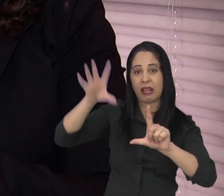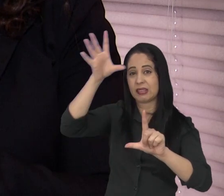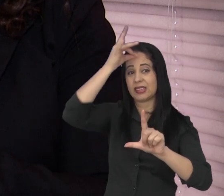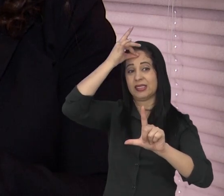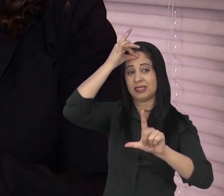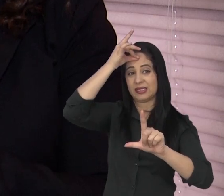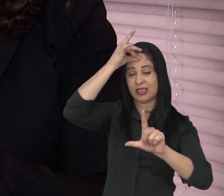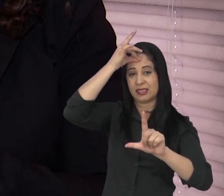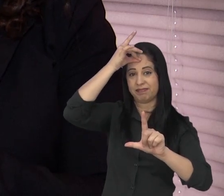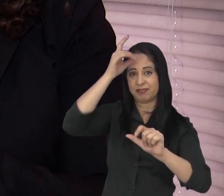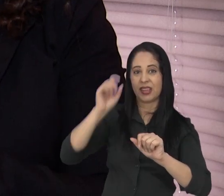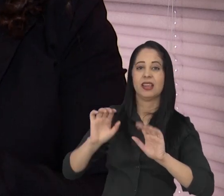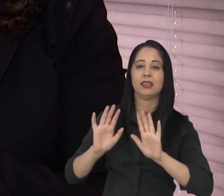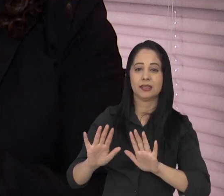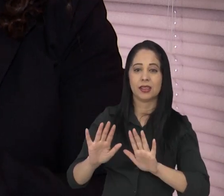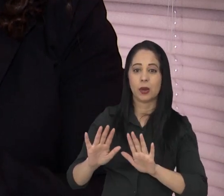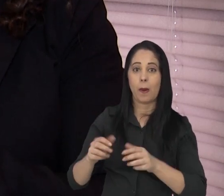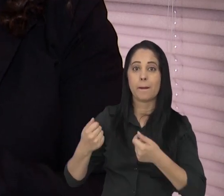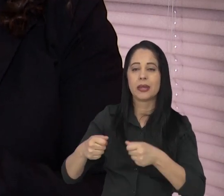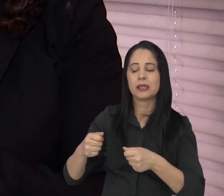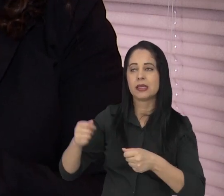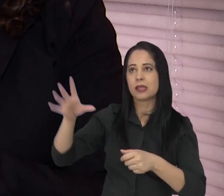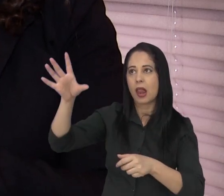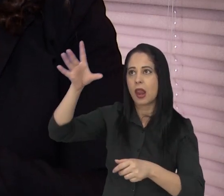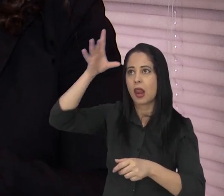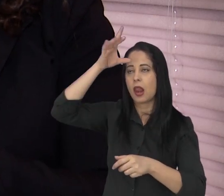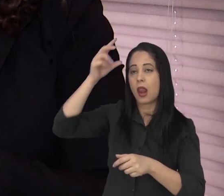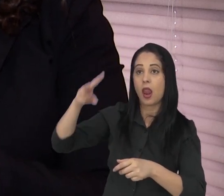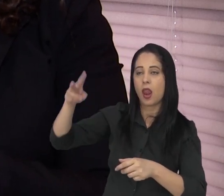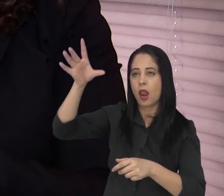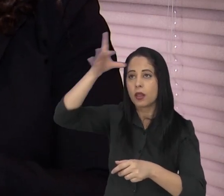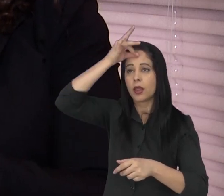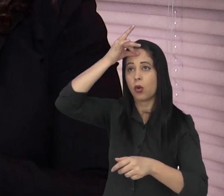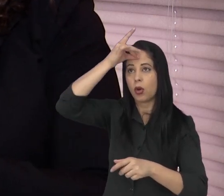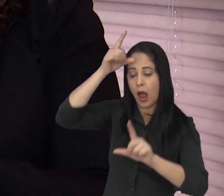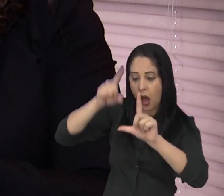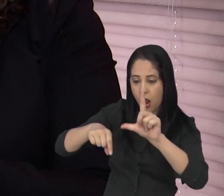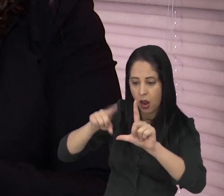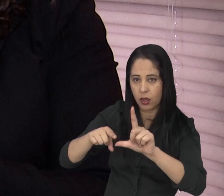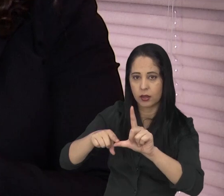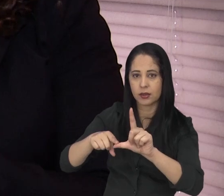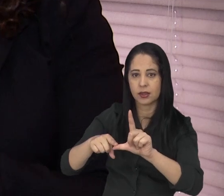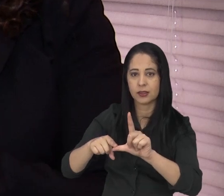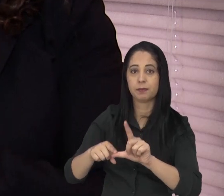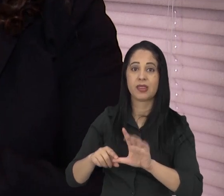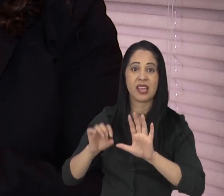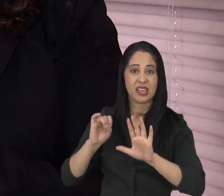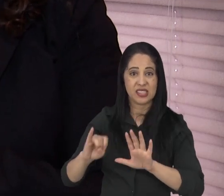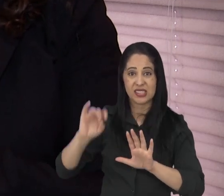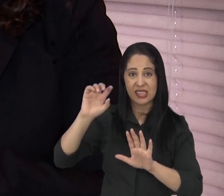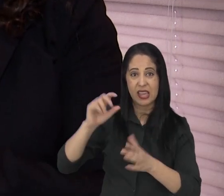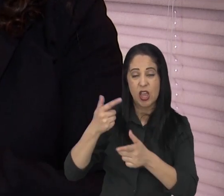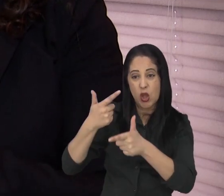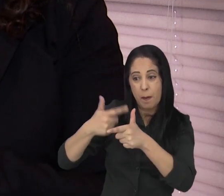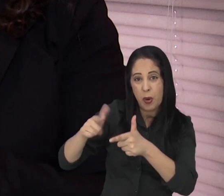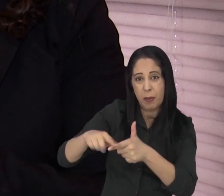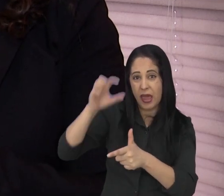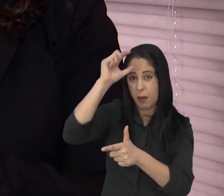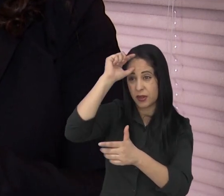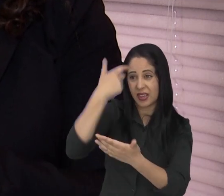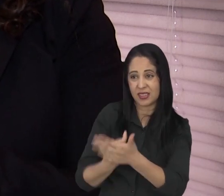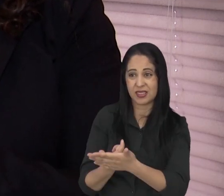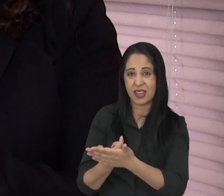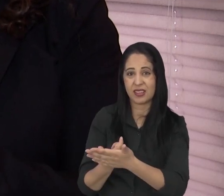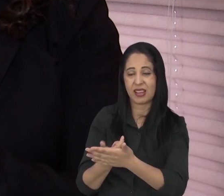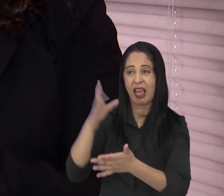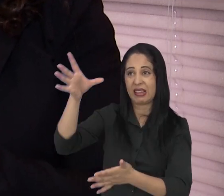por isso que até lentifica um pouco a leitura, que você tem que lembrar o som da letra e ir decodificando. E a dislexia no momento